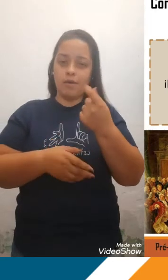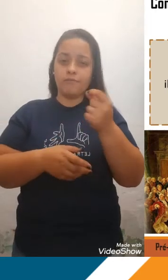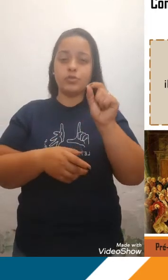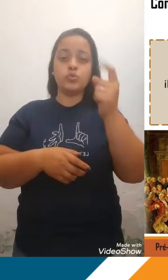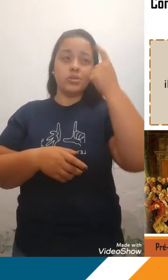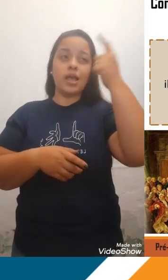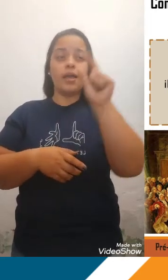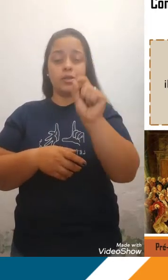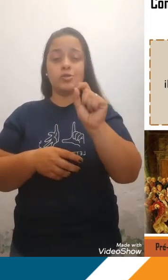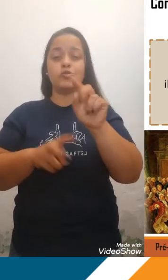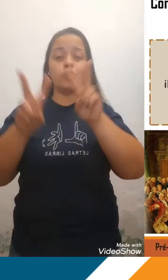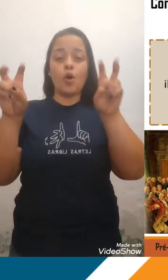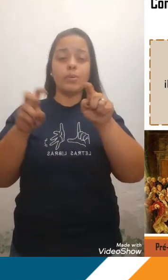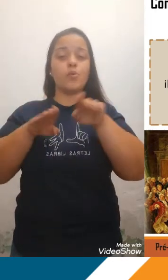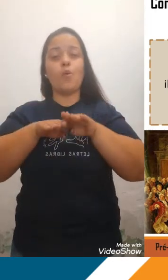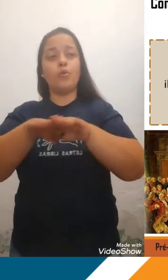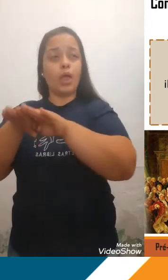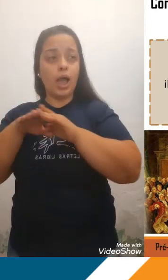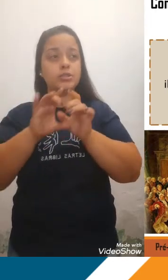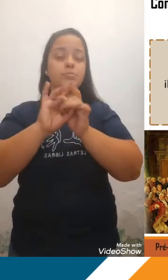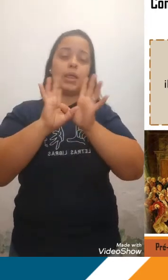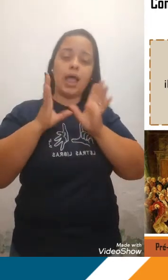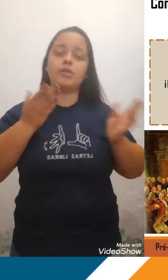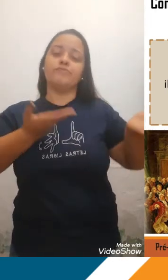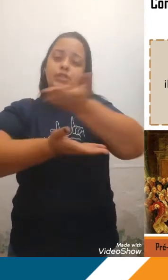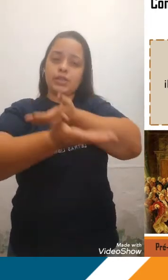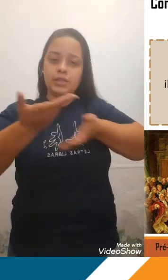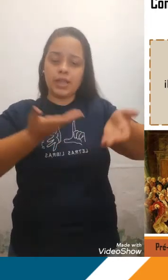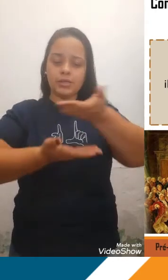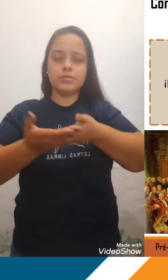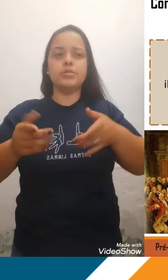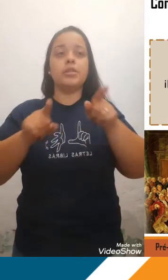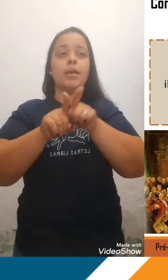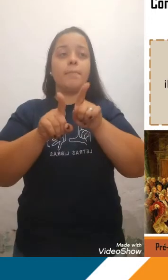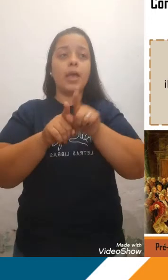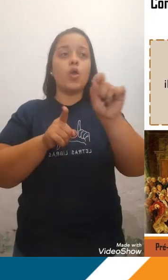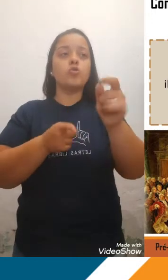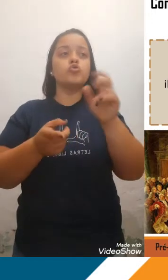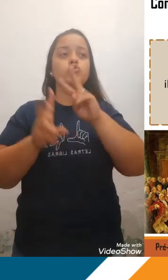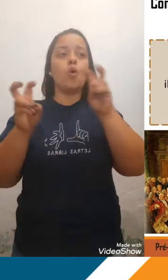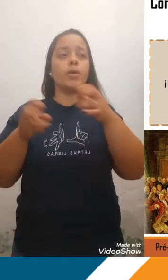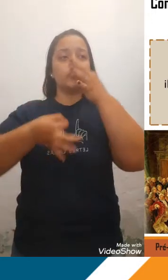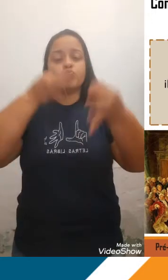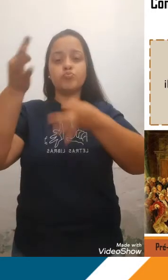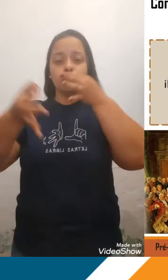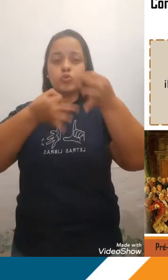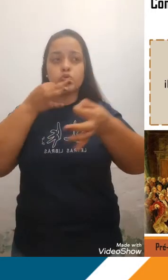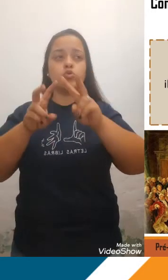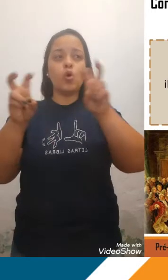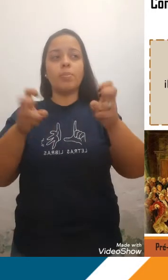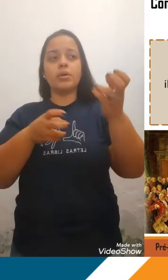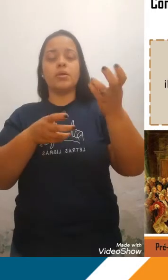as concepções de igualdade, liberdade, fraternidade, assim como o questionamento das estruturas do antigo